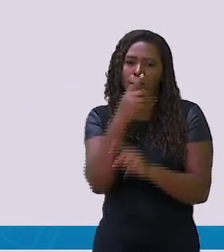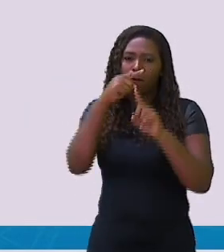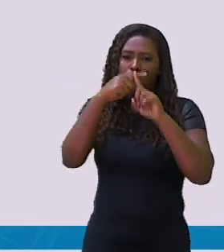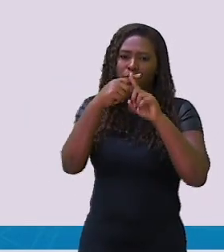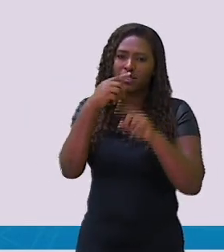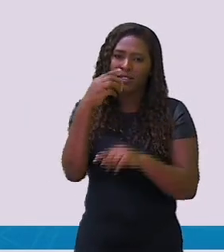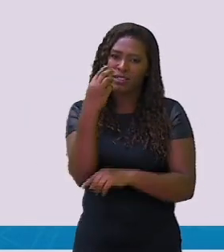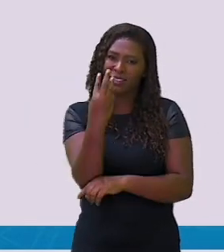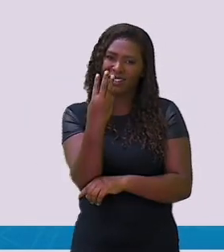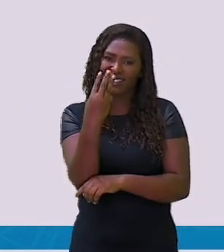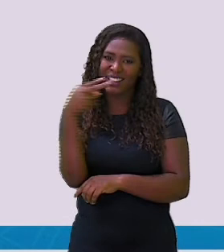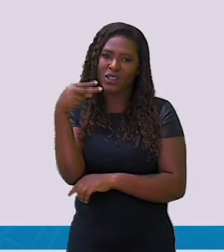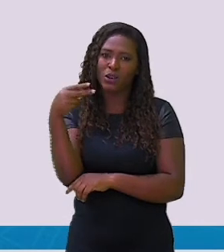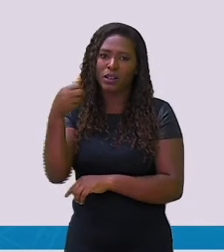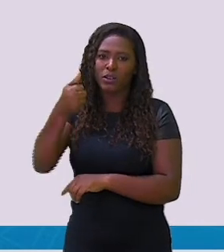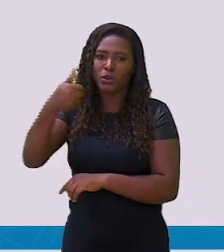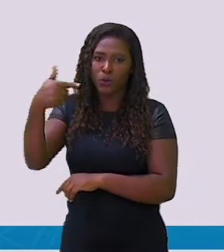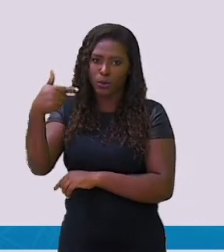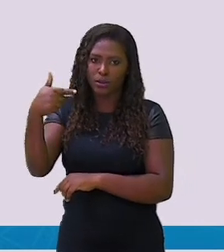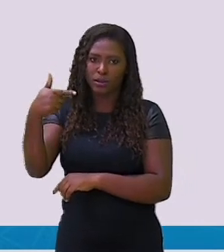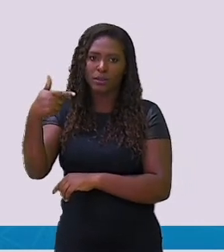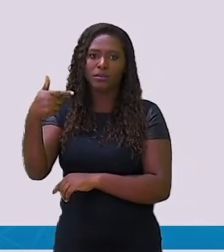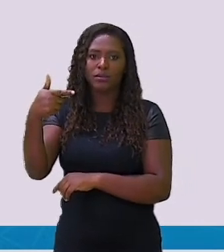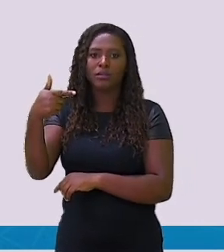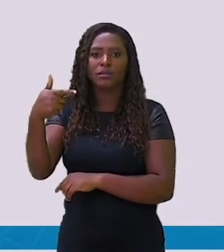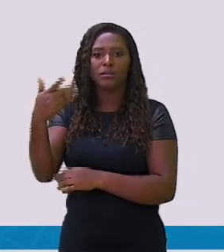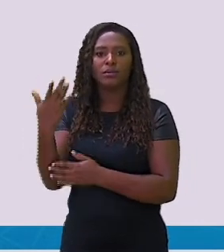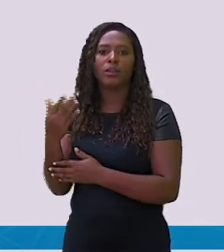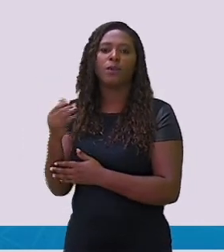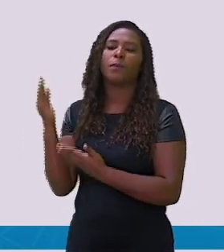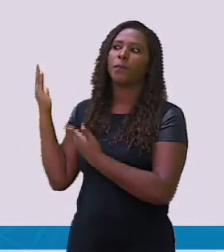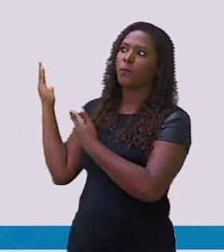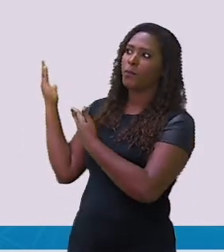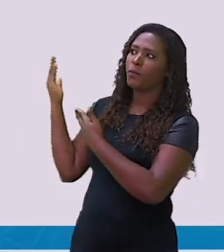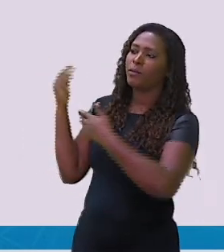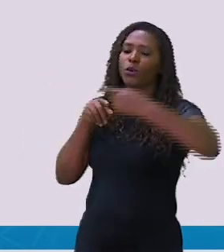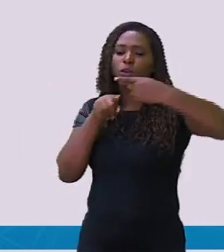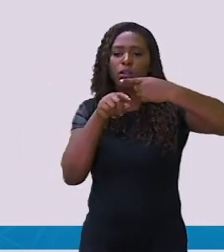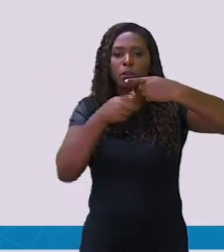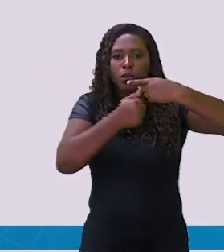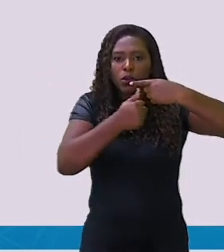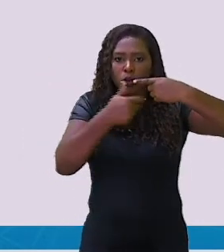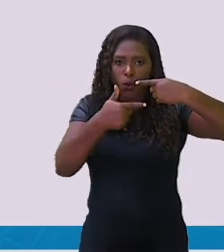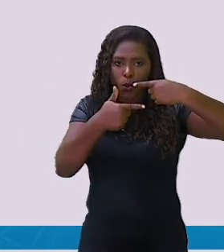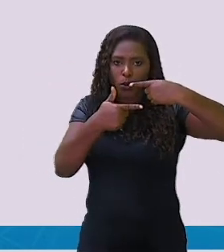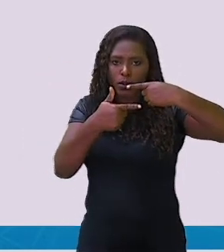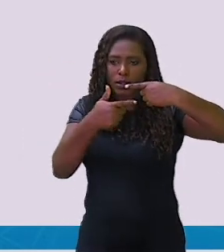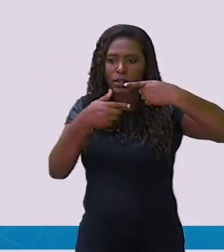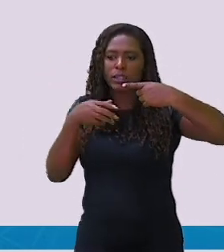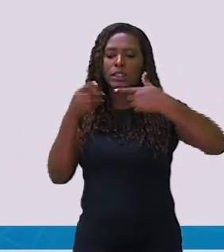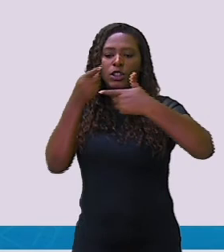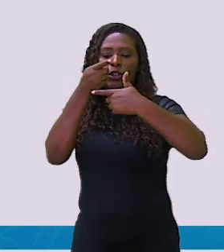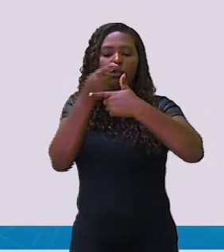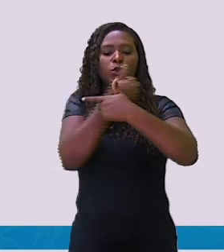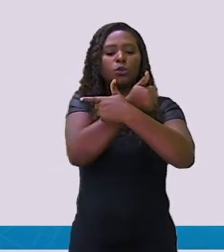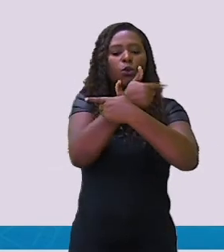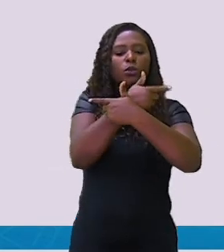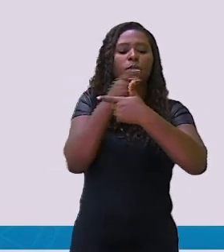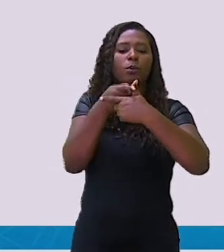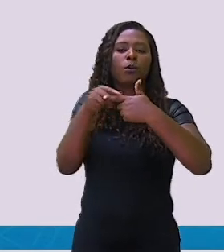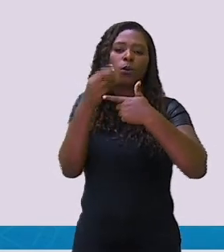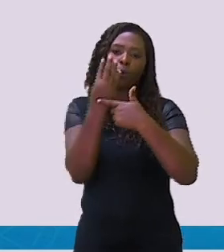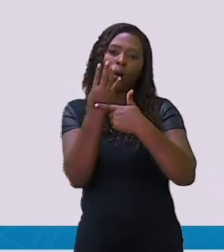é igual a 12 tão 12 / 4 33